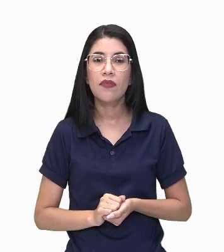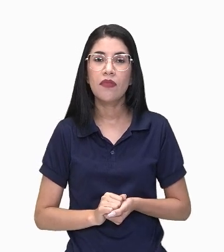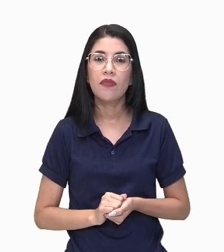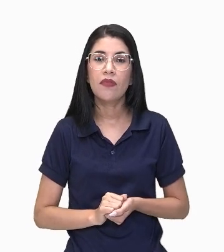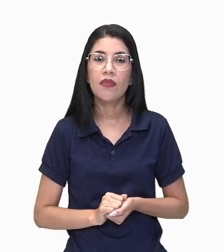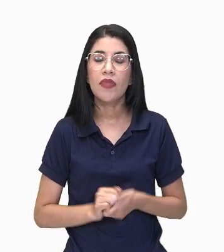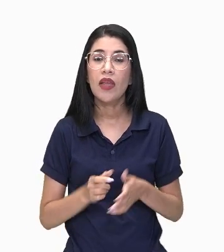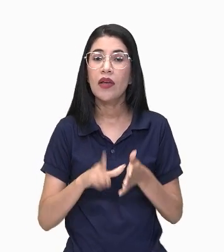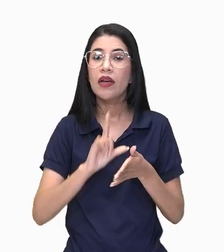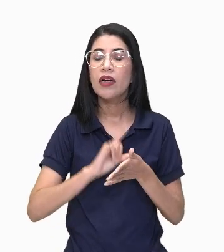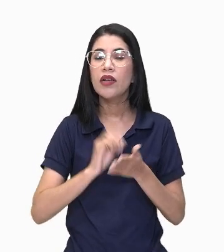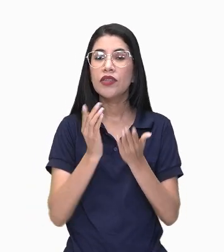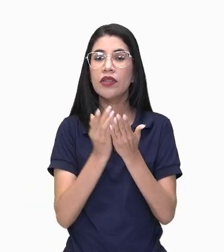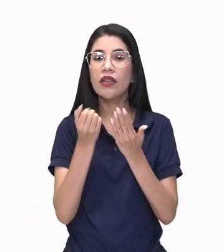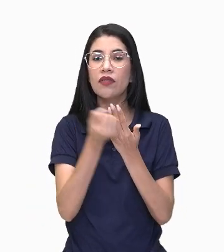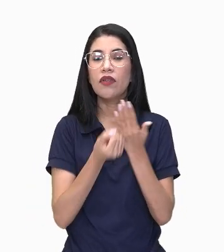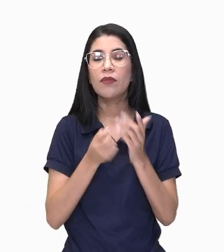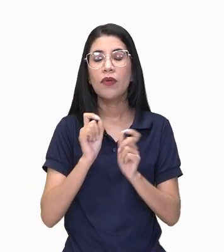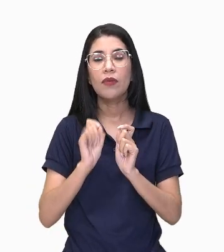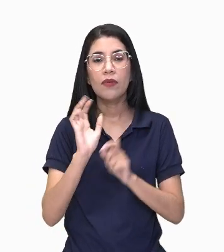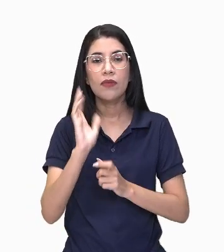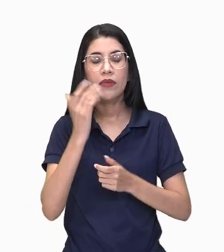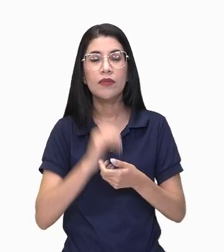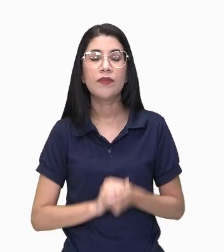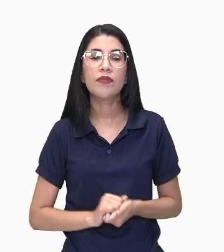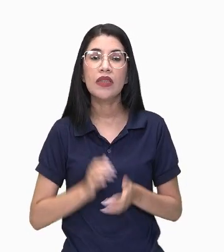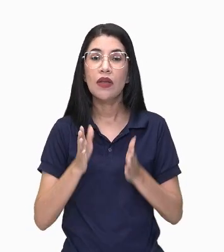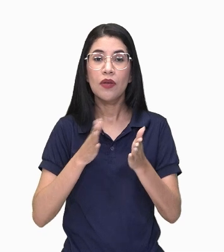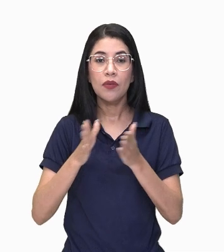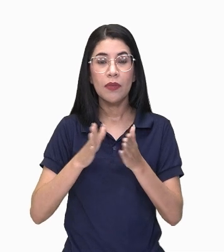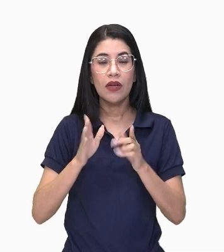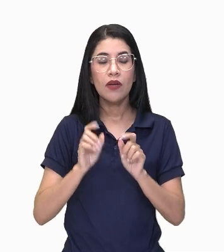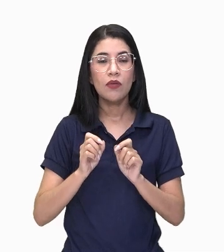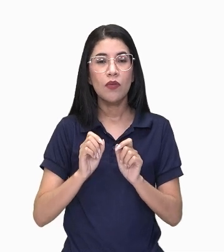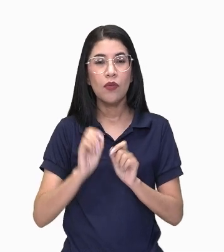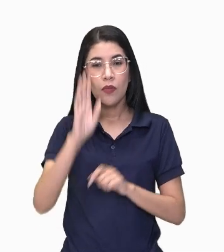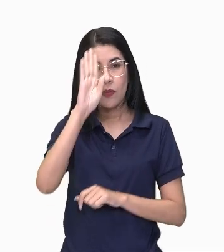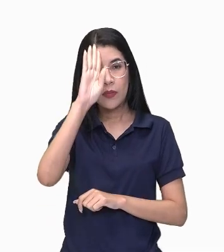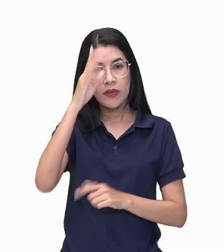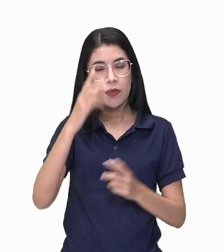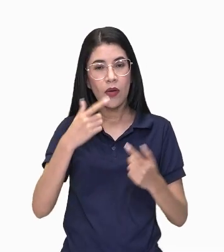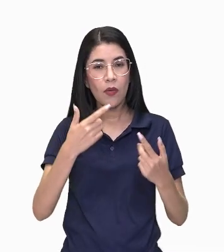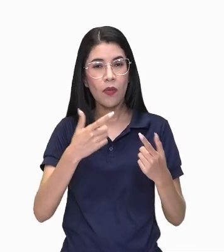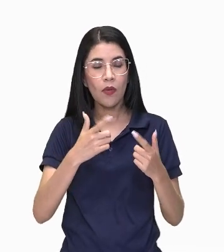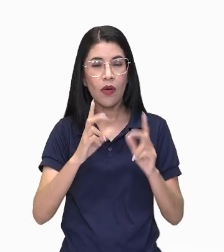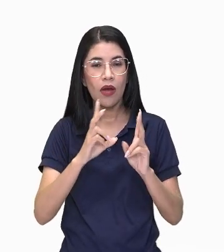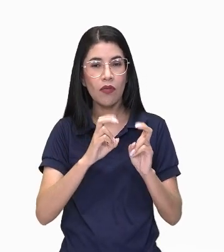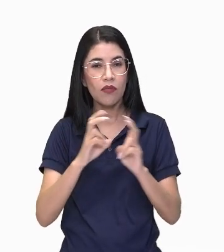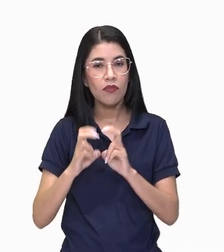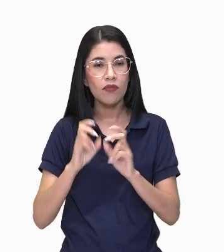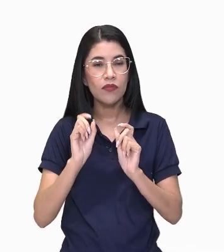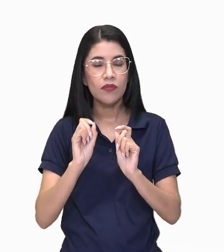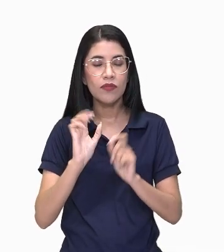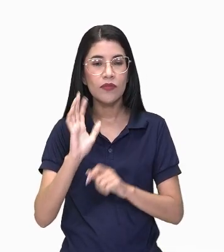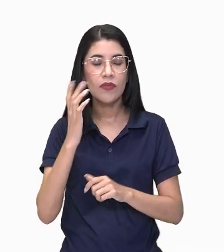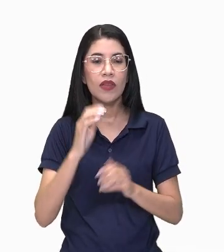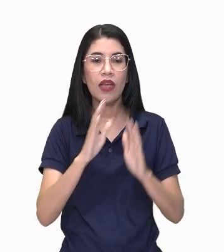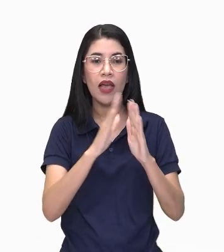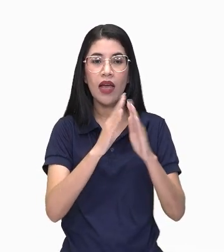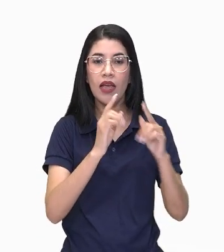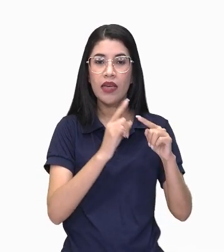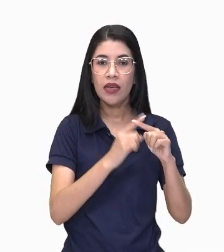Antecedentes da Reforma. Naquele período, o principal conflito aconteceu entre a Igreja e o